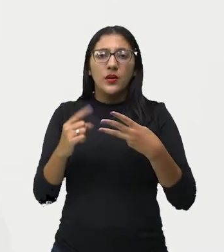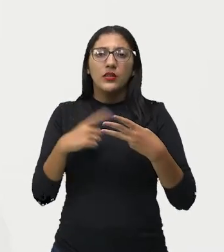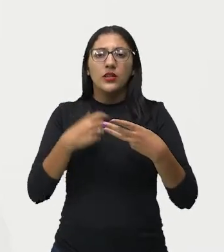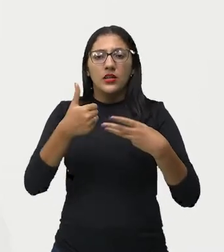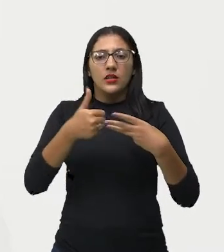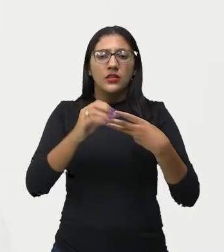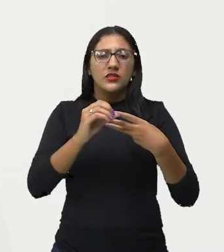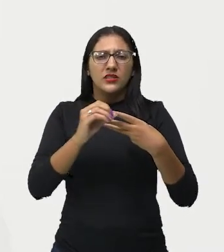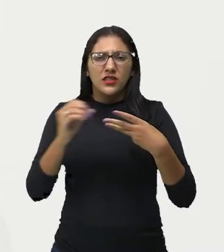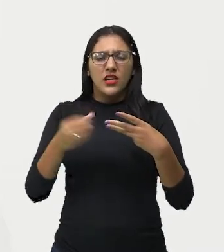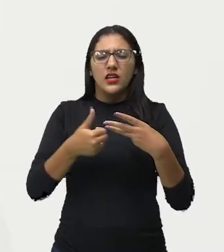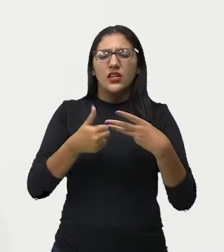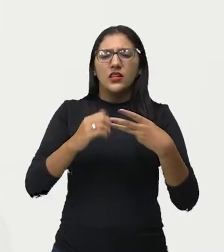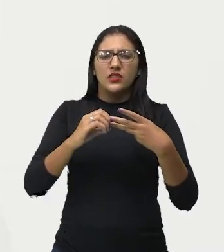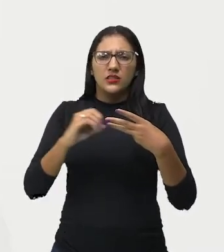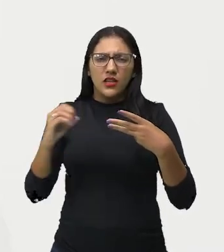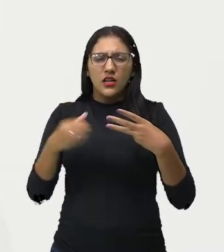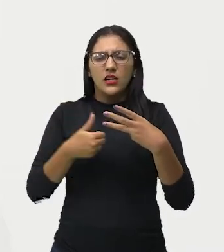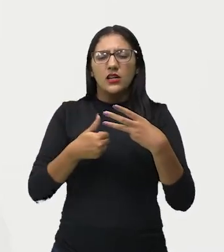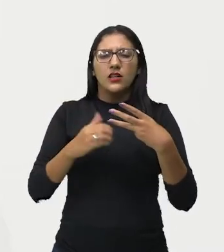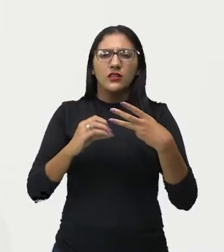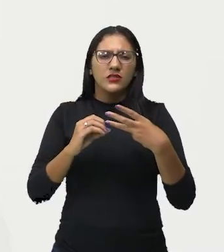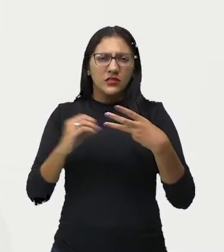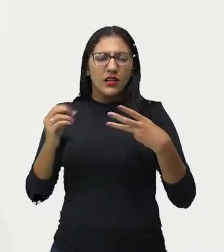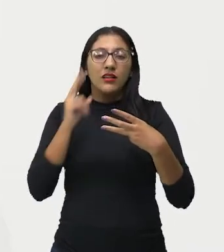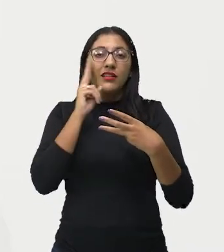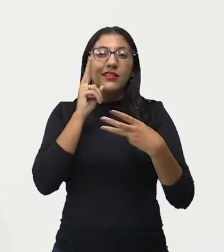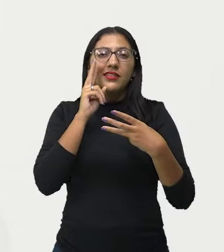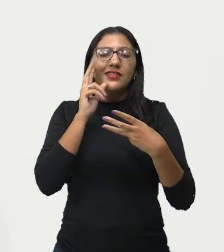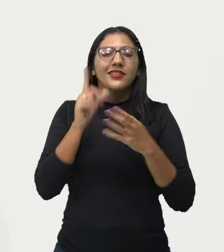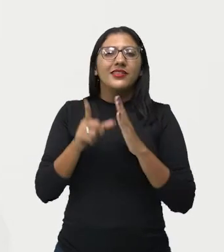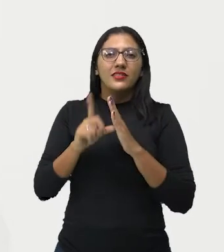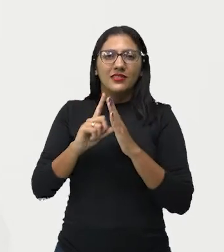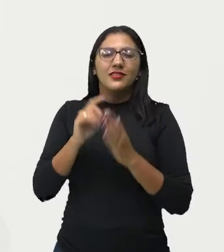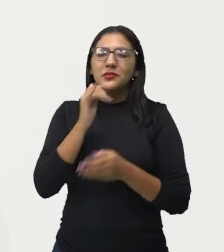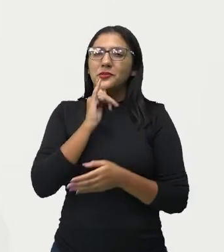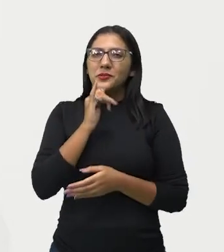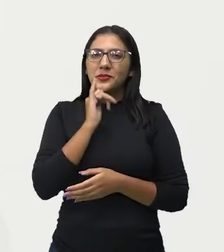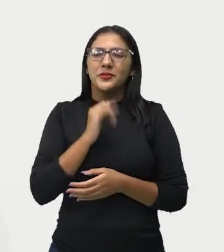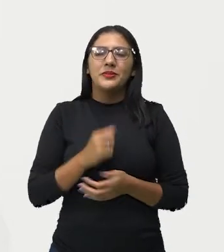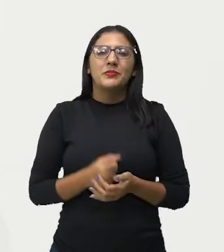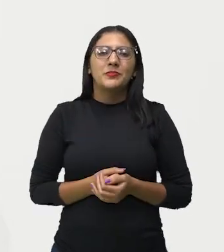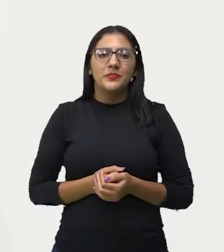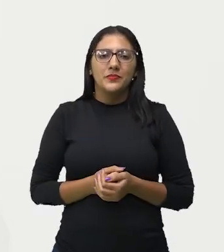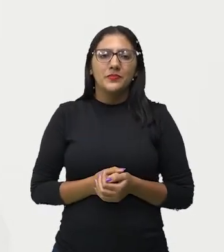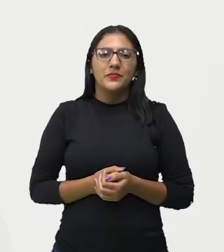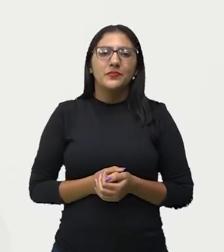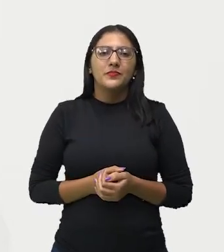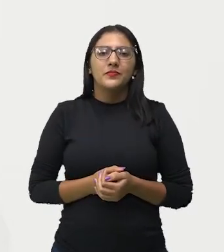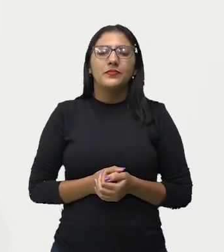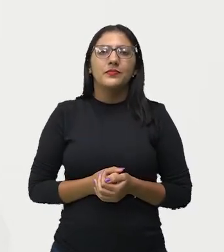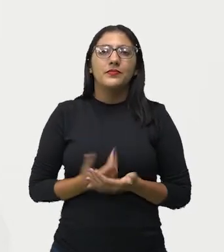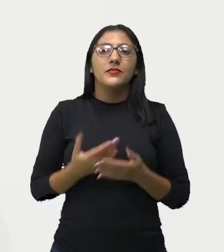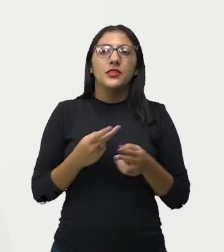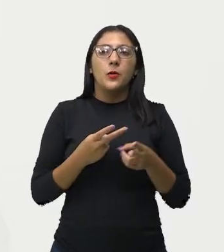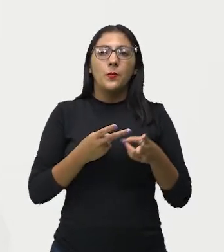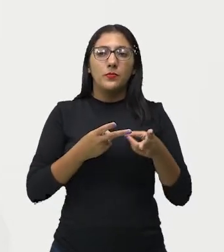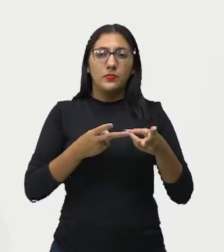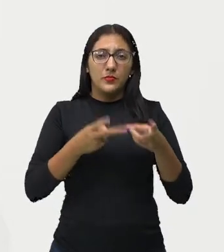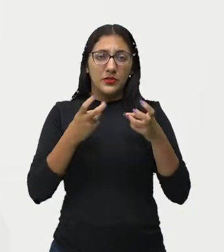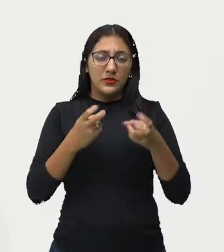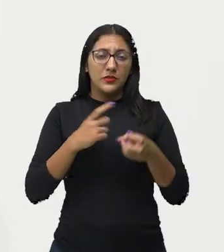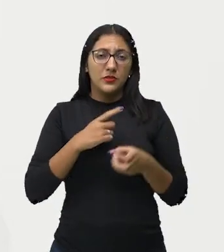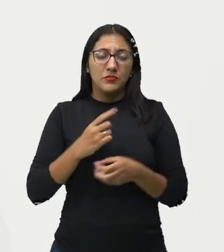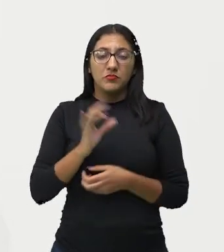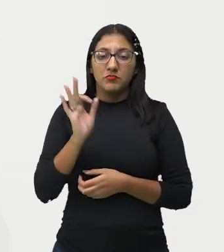né, R$100 de juros, assim como você viu aí no nosso desenvolvimento da cartela anterior. Então, ó, perceba que